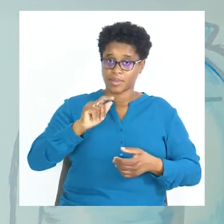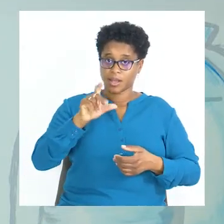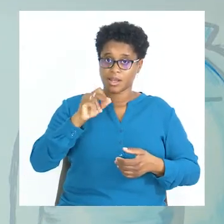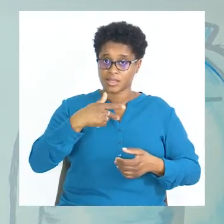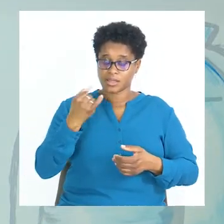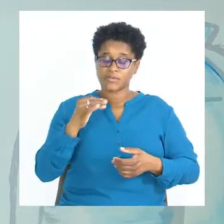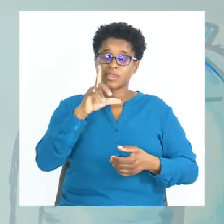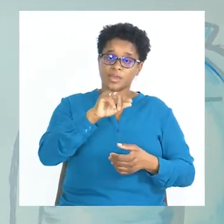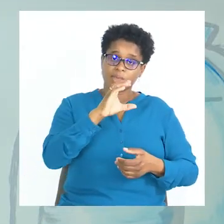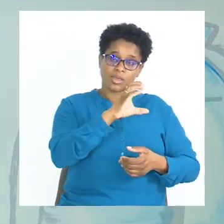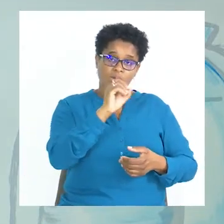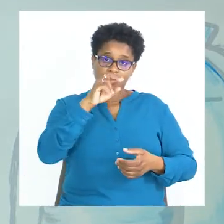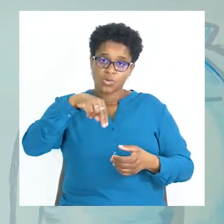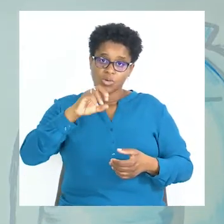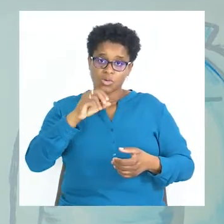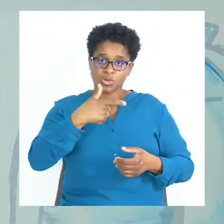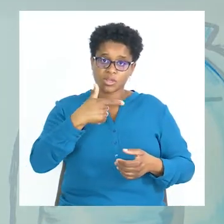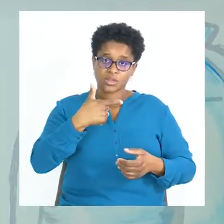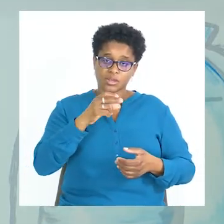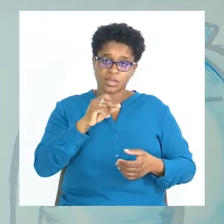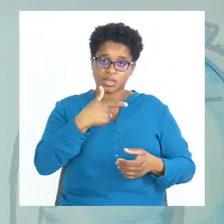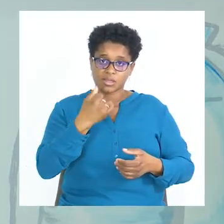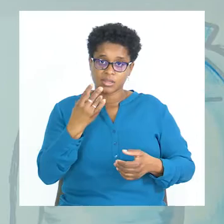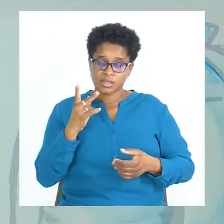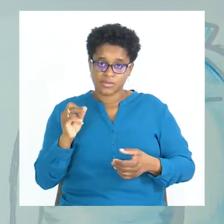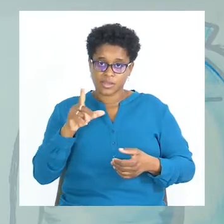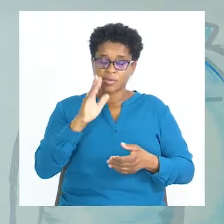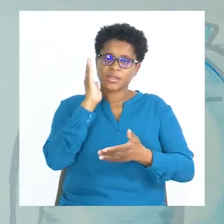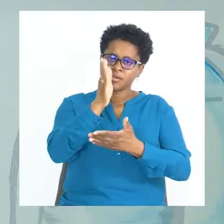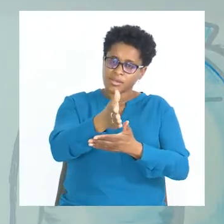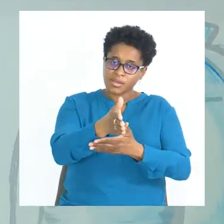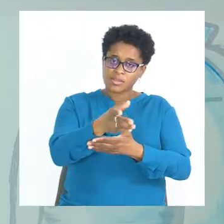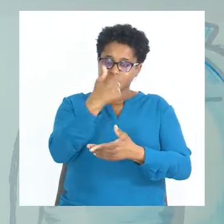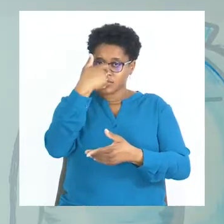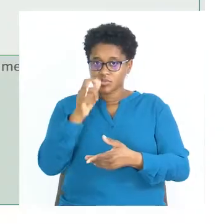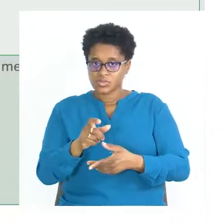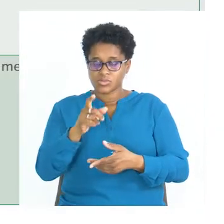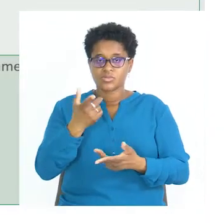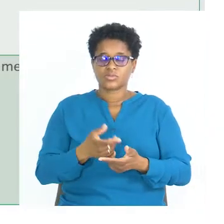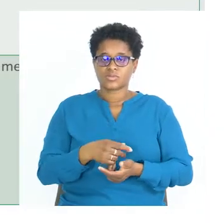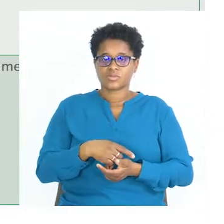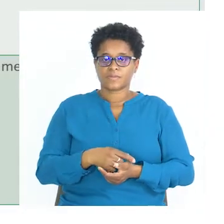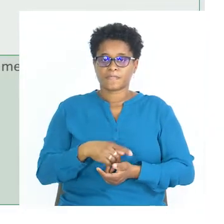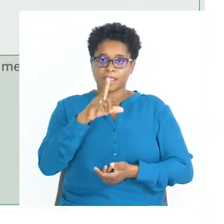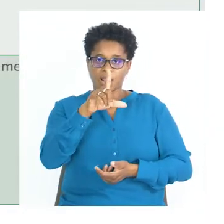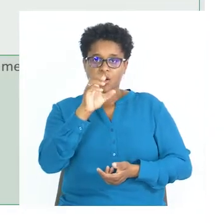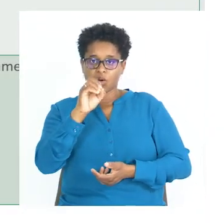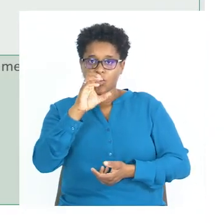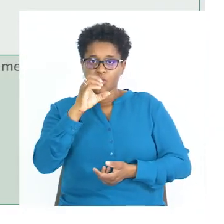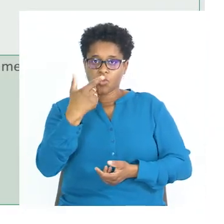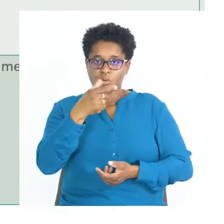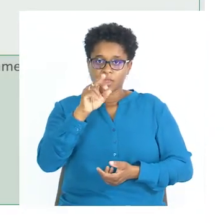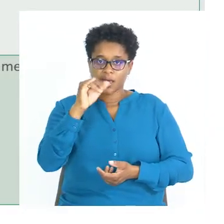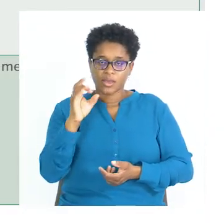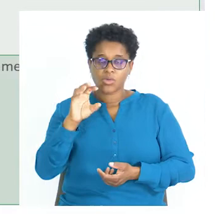conativa, conotativa também, é direcionada ao locutário ou a locutário ou